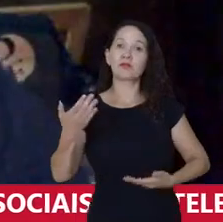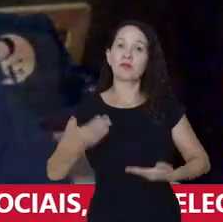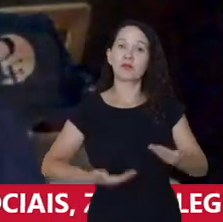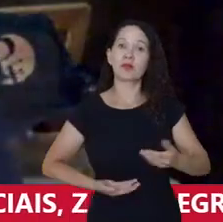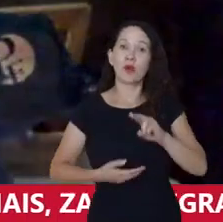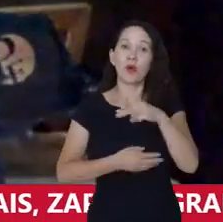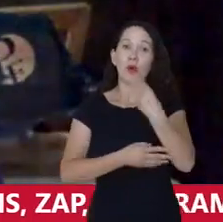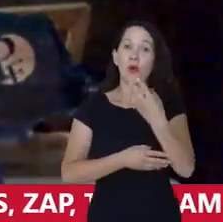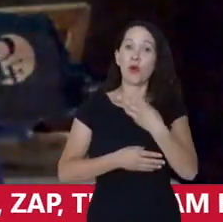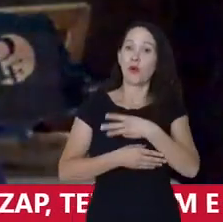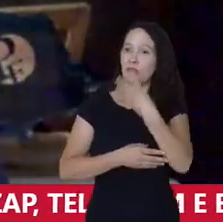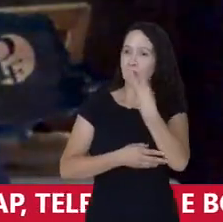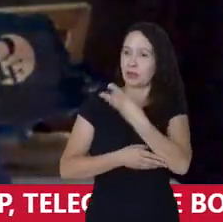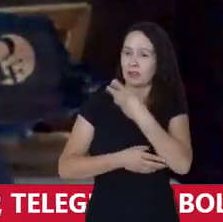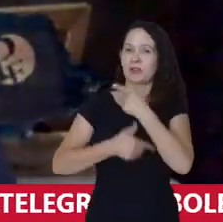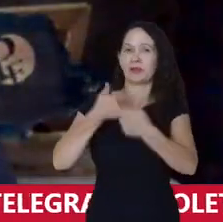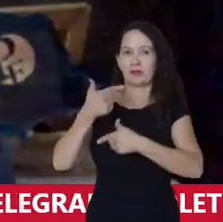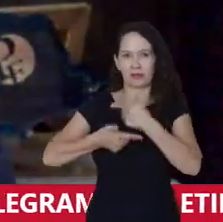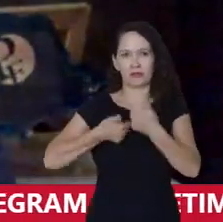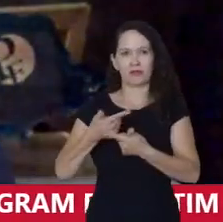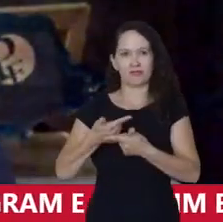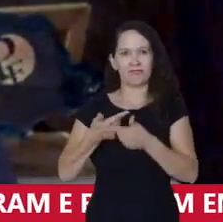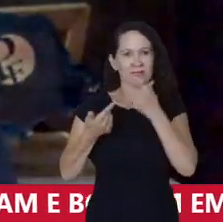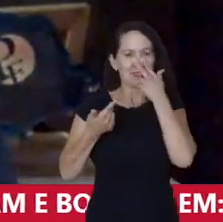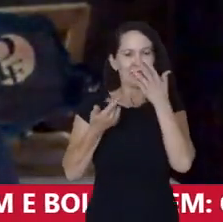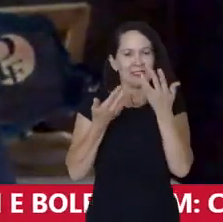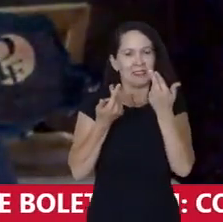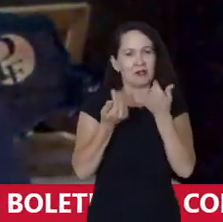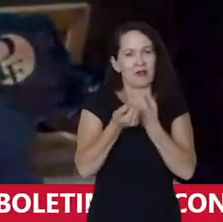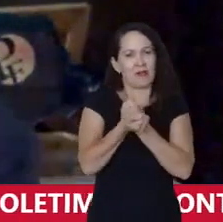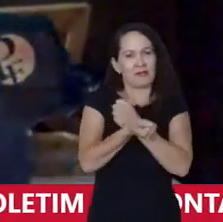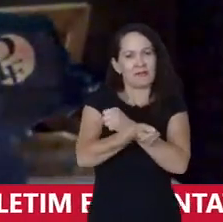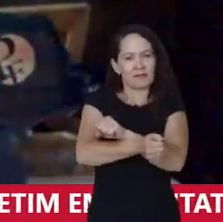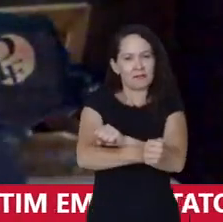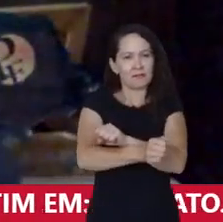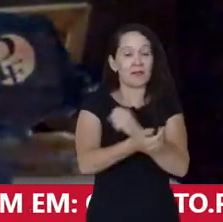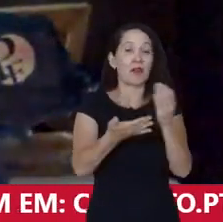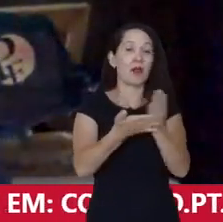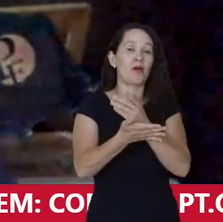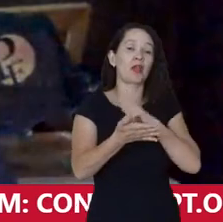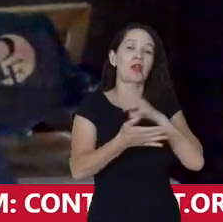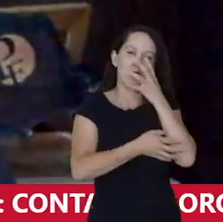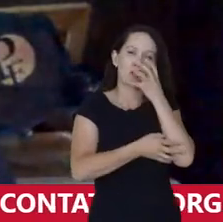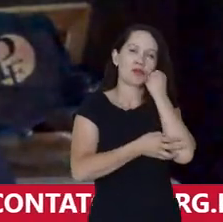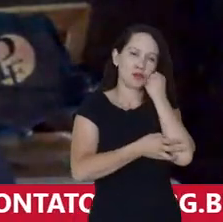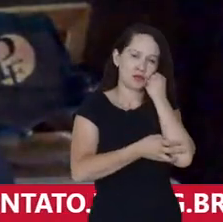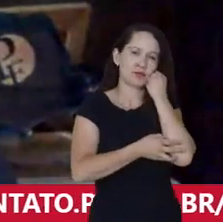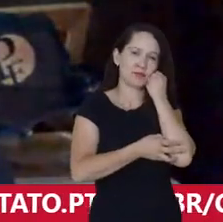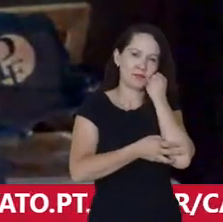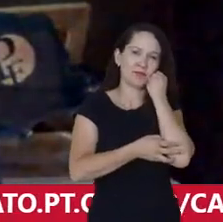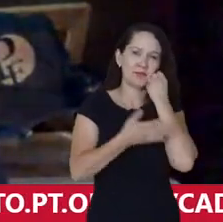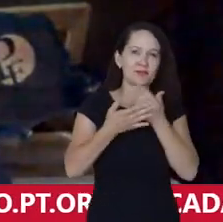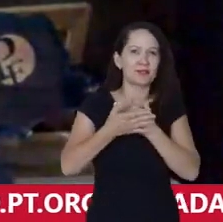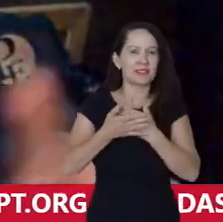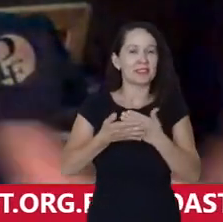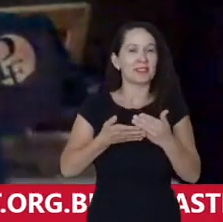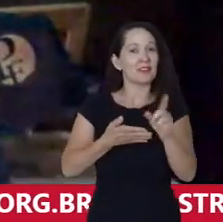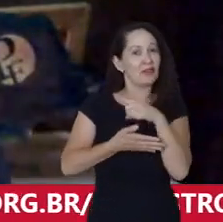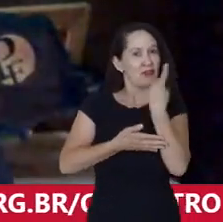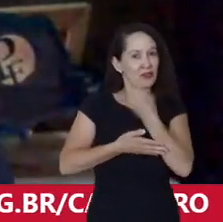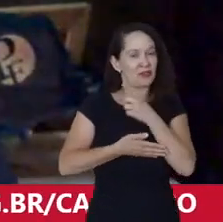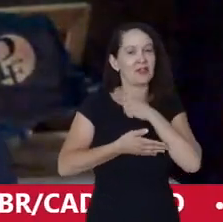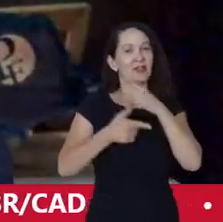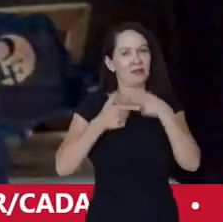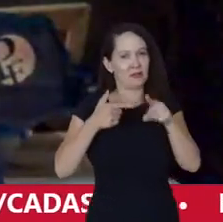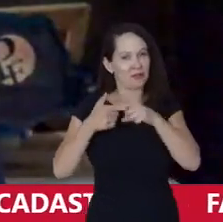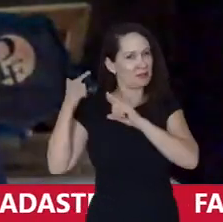o terceirizado que vai estar lá trabalhando, e é claro, alguém vai ter muito lucro a partir disso. Então a gente tem aí um